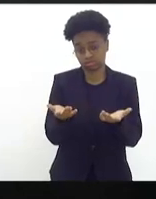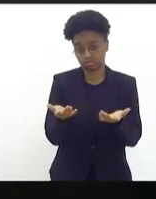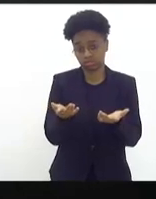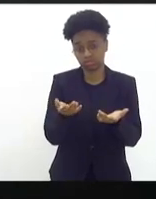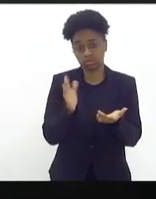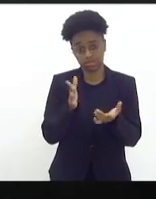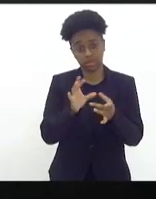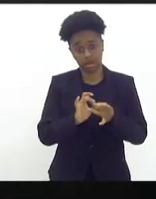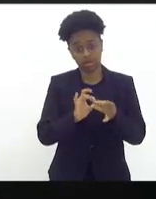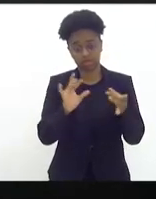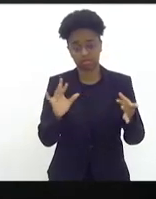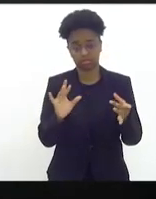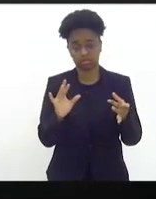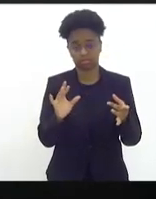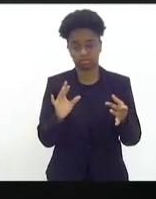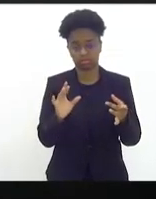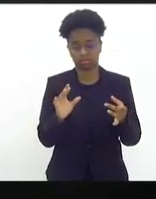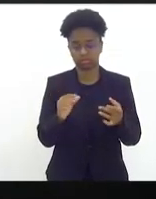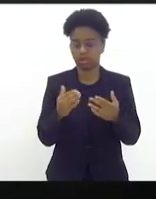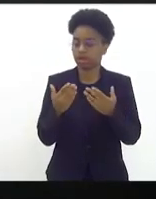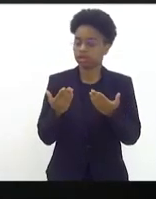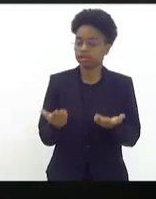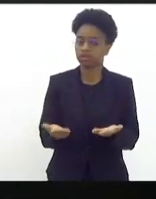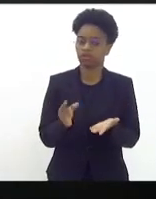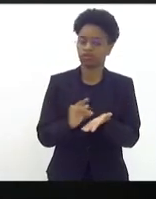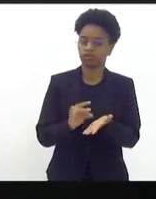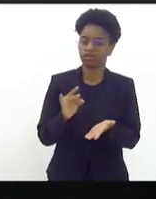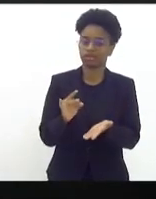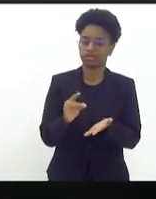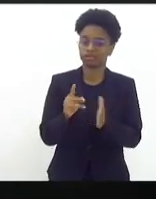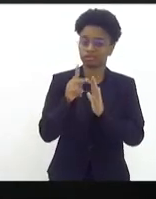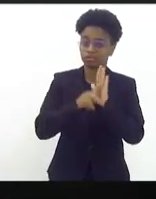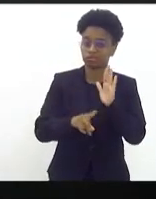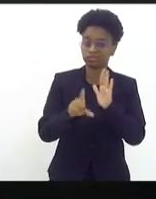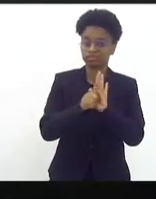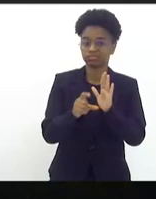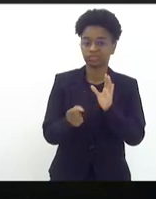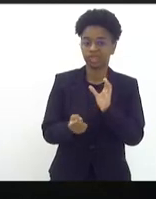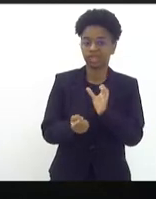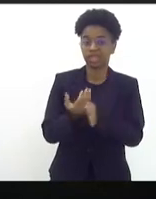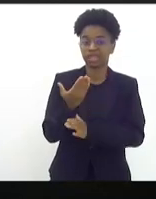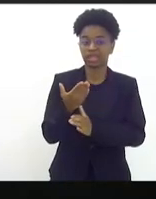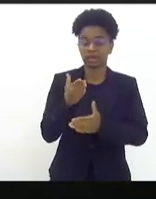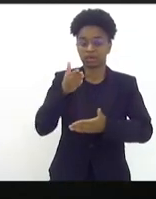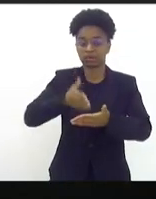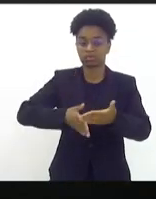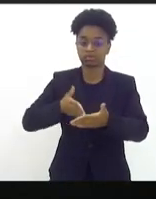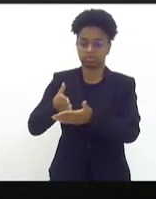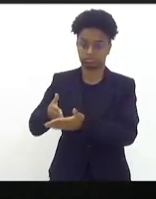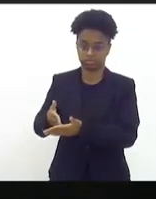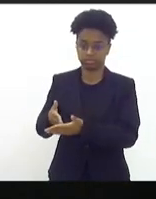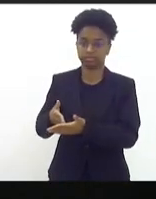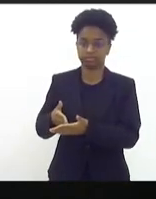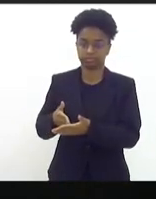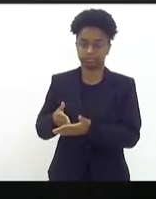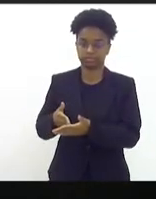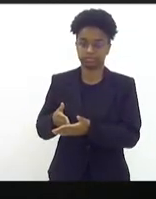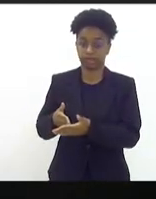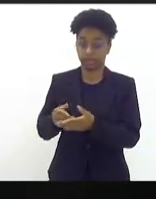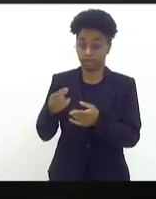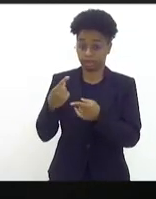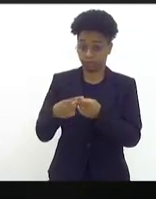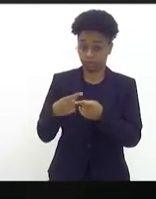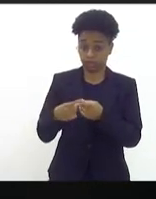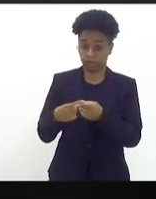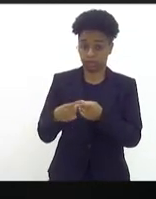é permitido. Então, na verdade, o projeto de lei cria um impasse, porque ele remete